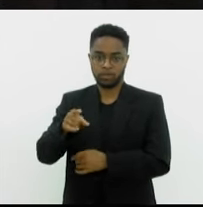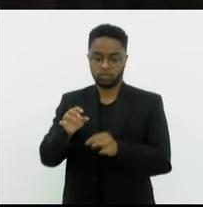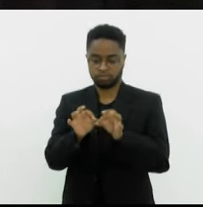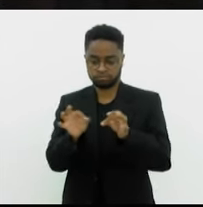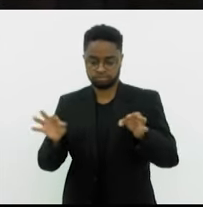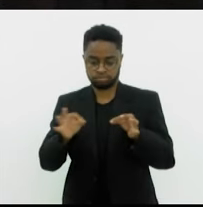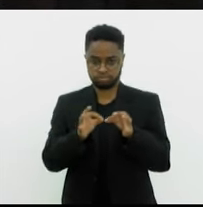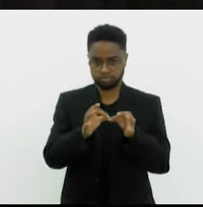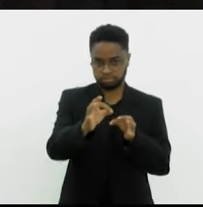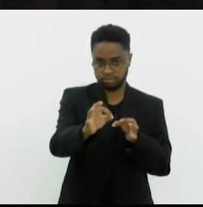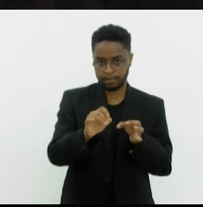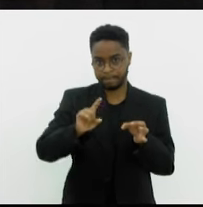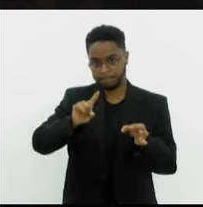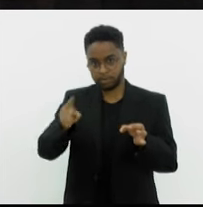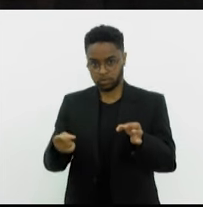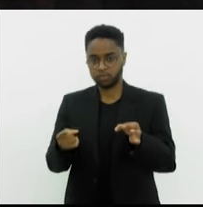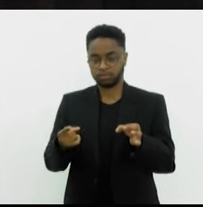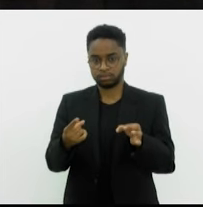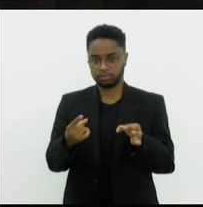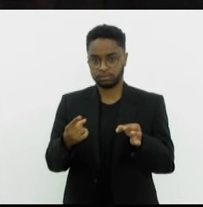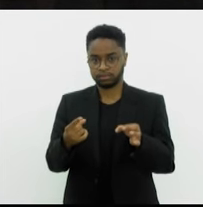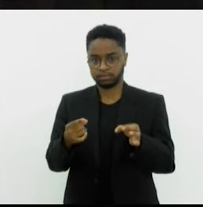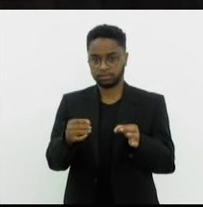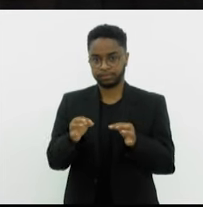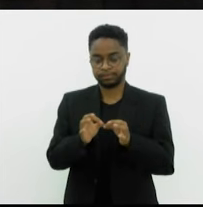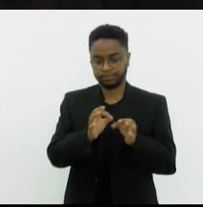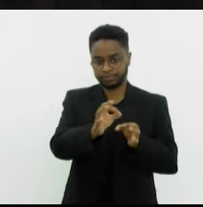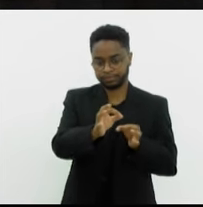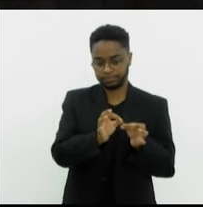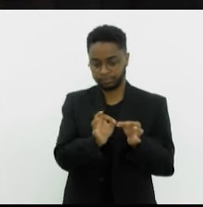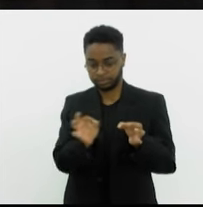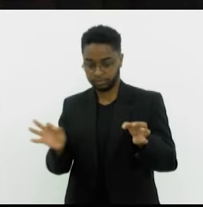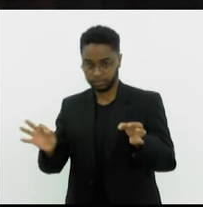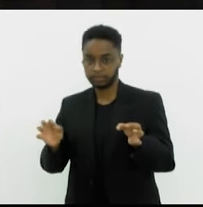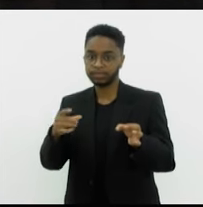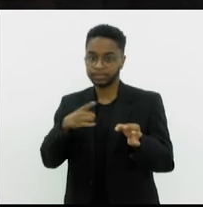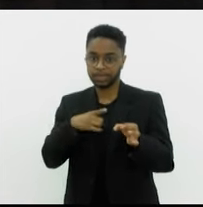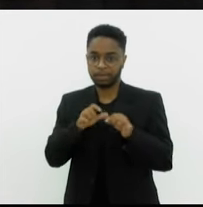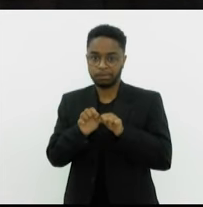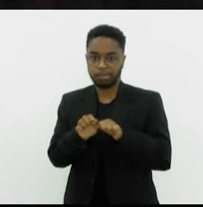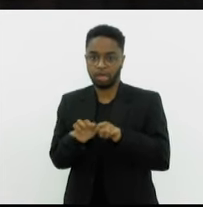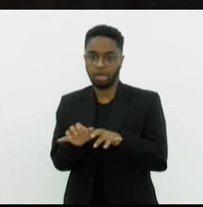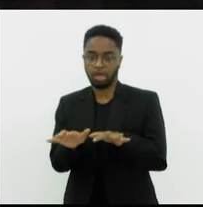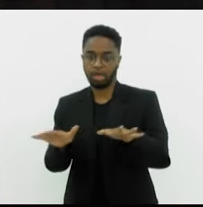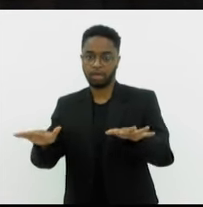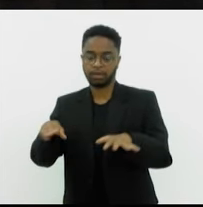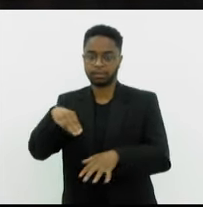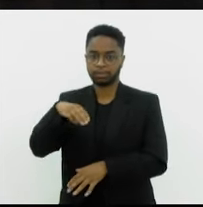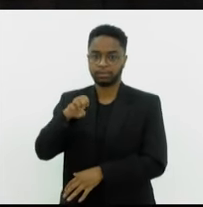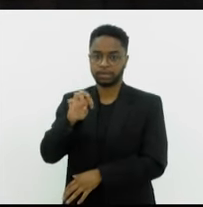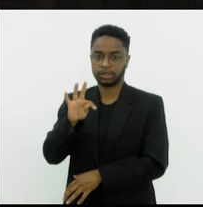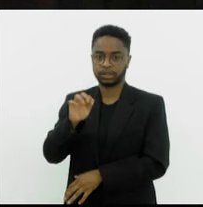né, metros, que está contaminada com metanol.